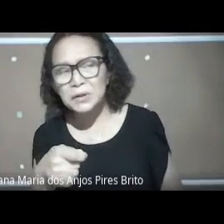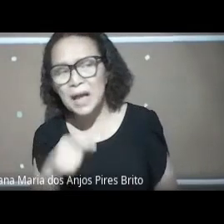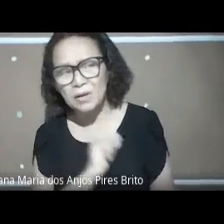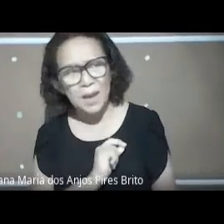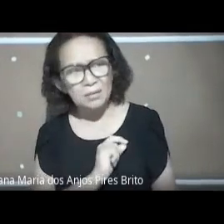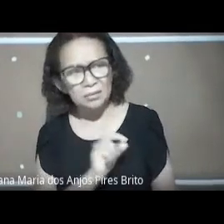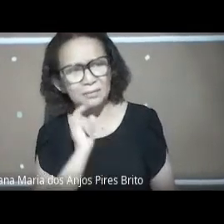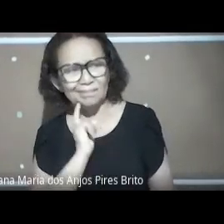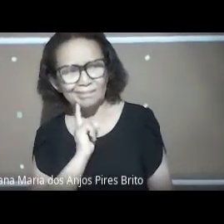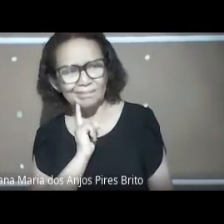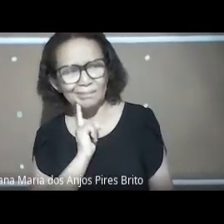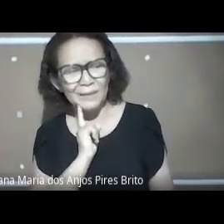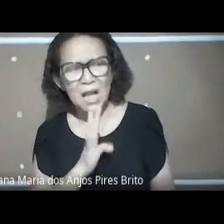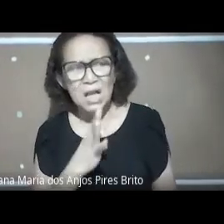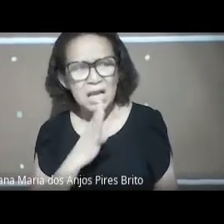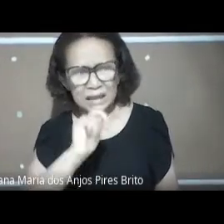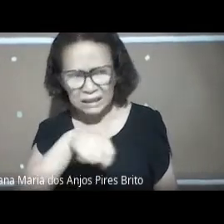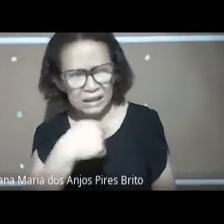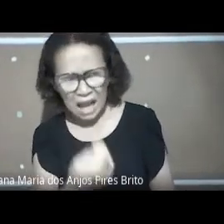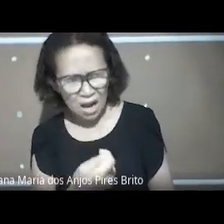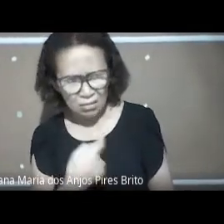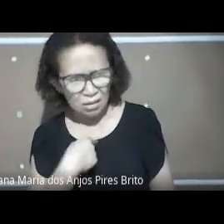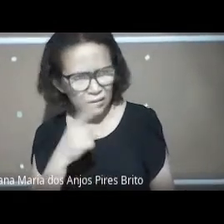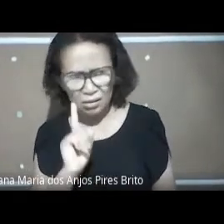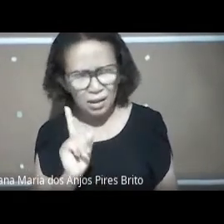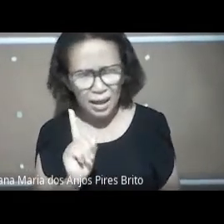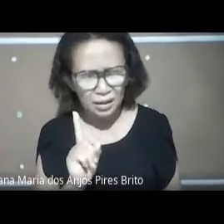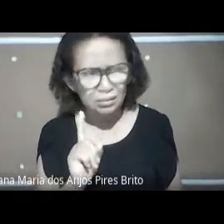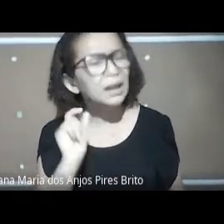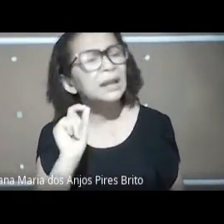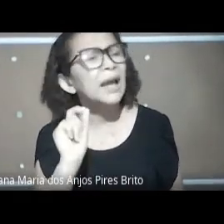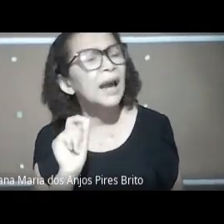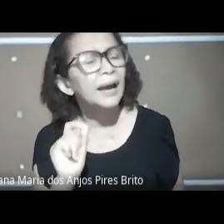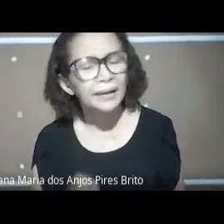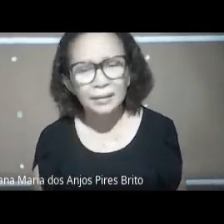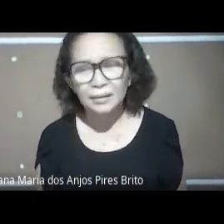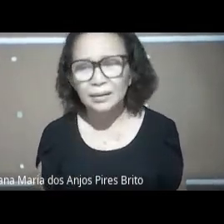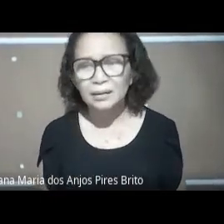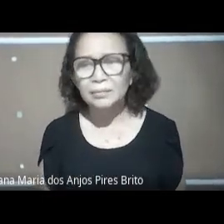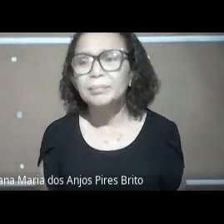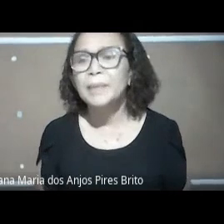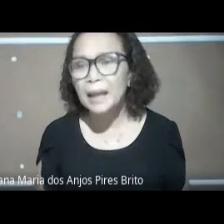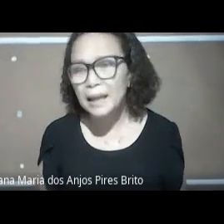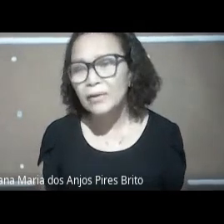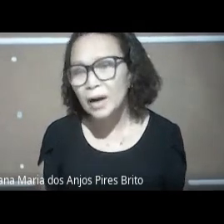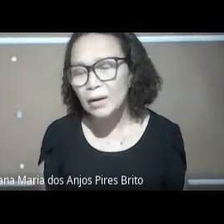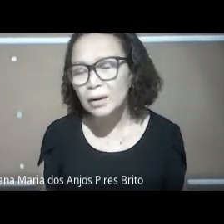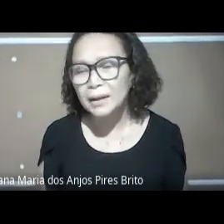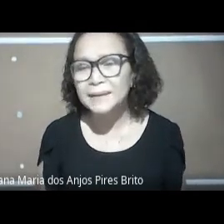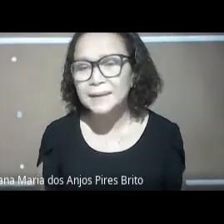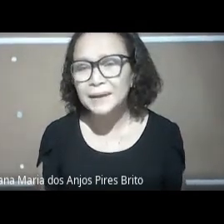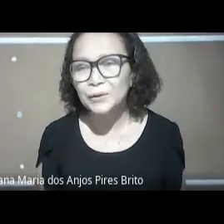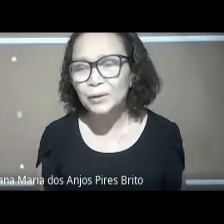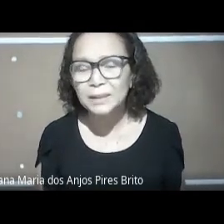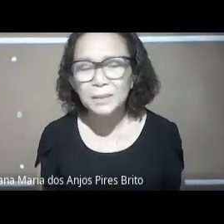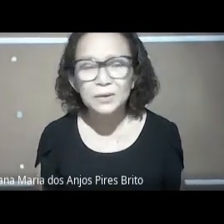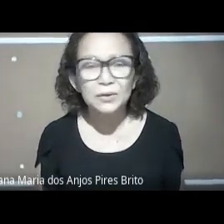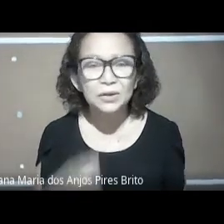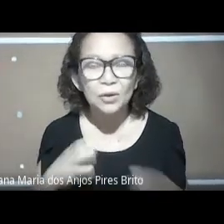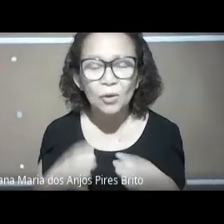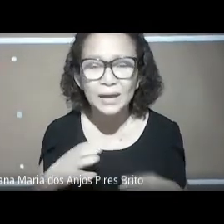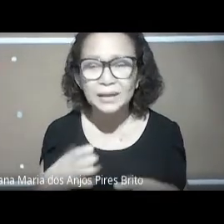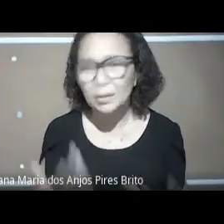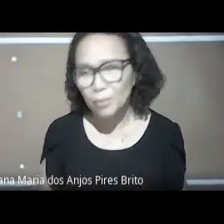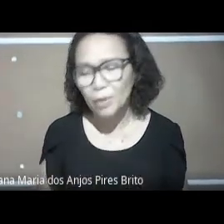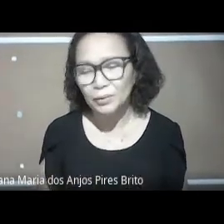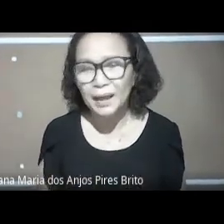Fez o sinal e pergunta, esse sinal eu não conheço, o que é? Não acontece isso quando as pessoas